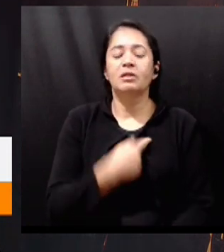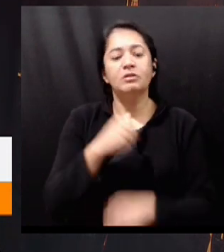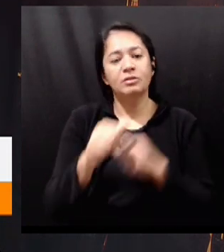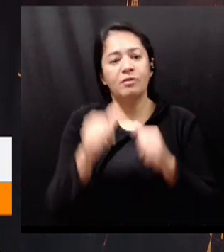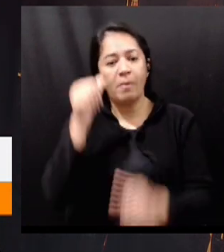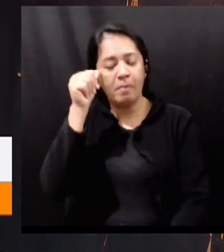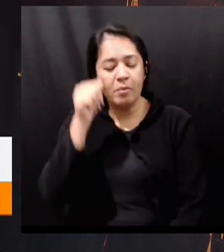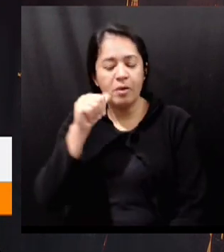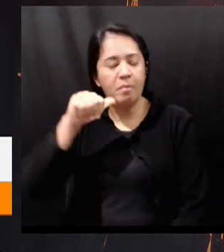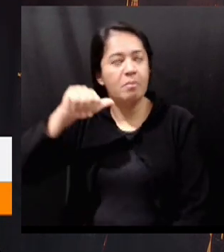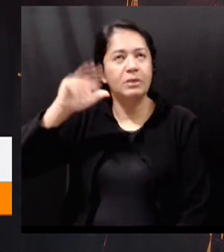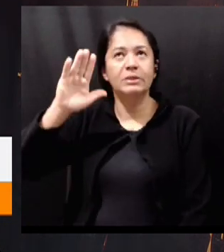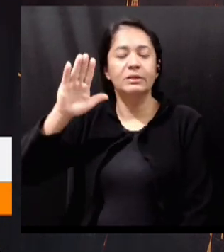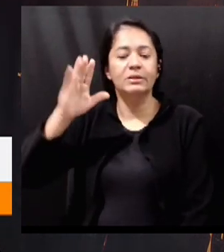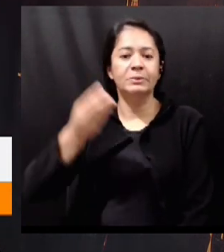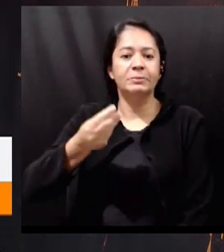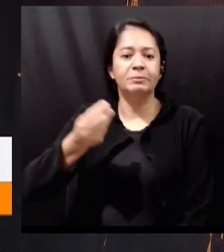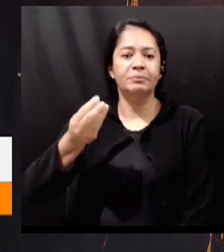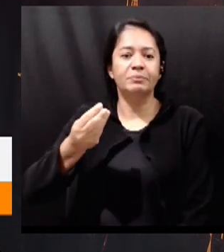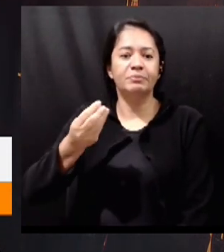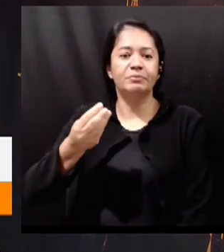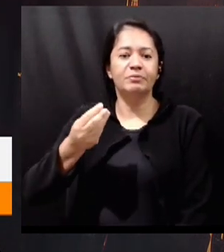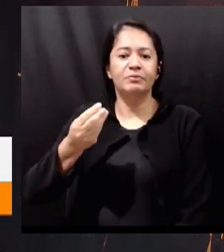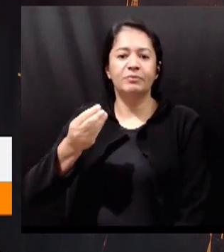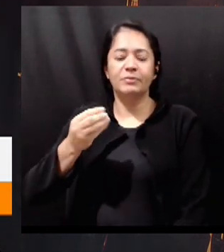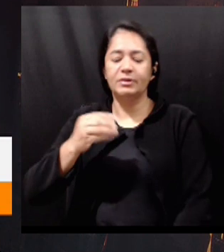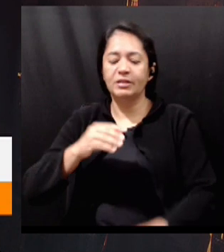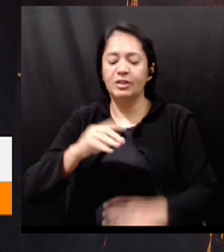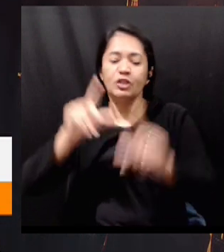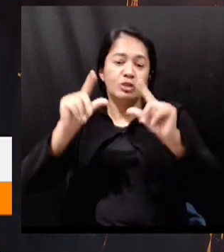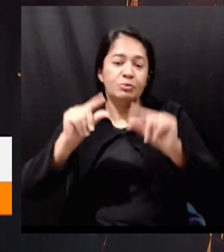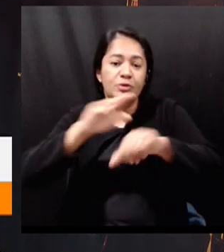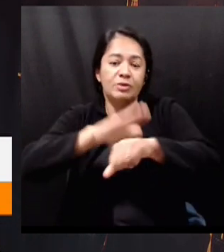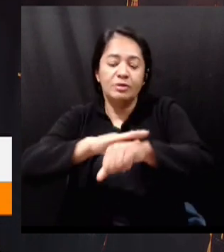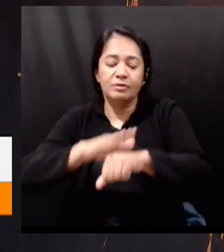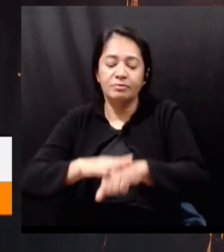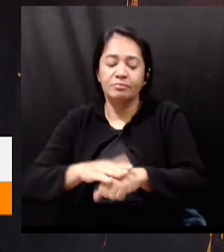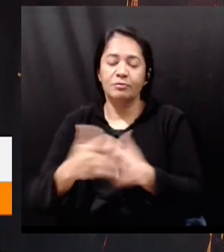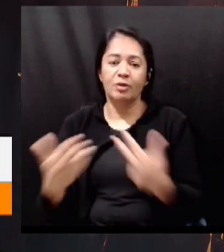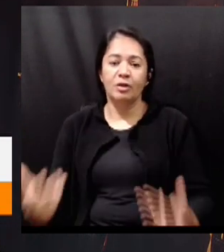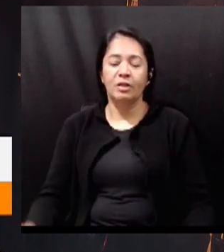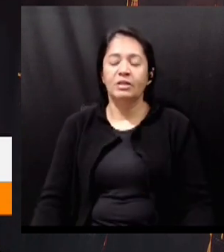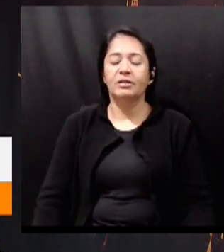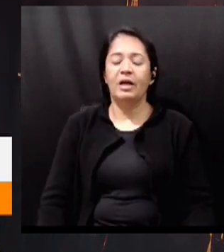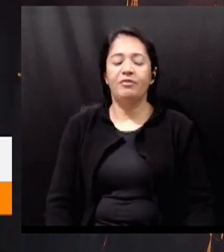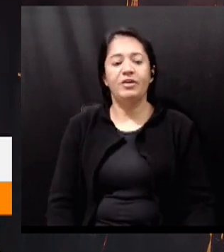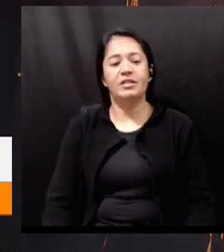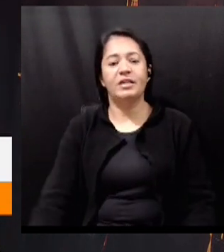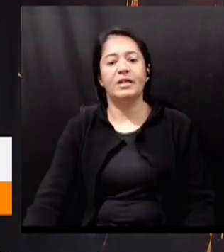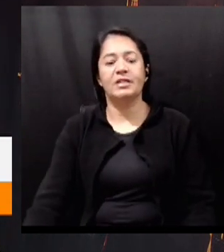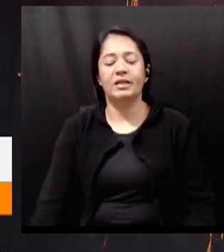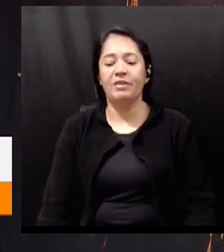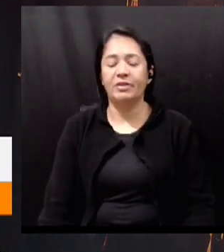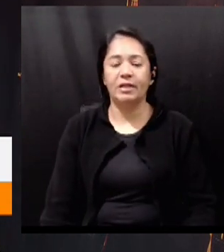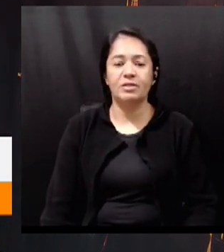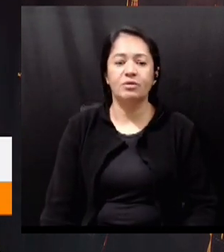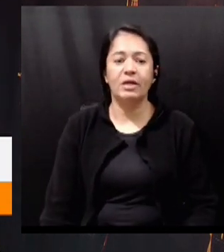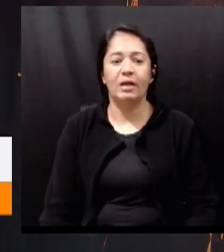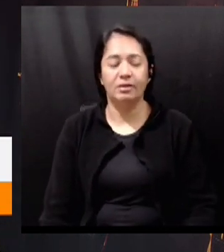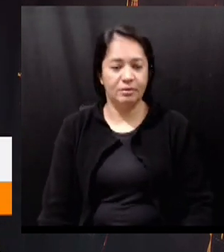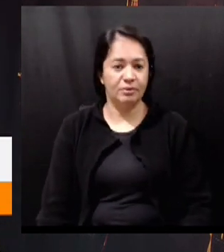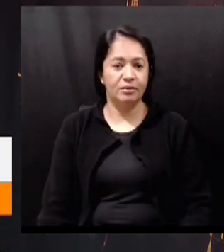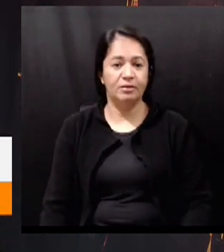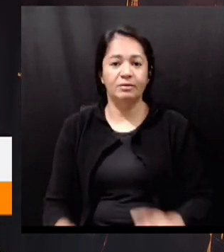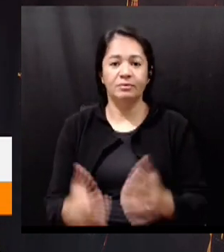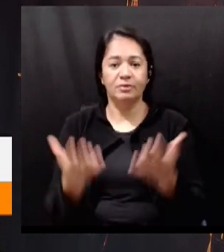mais menos multitarefas, né? Menos multitarefas. Não precisamos dar conta de tudo. Vamos lá, então. Tem perguntas